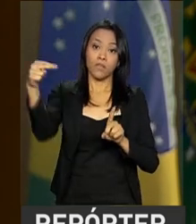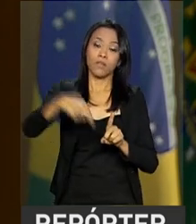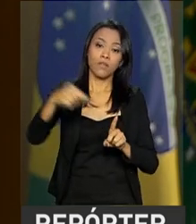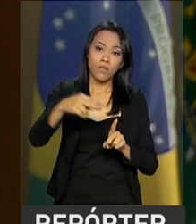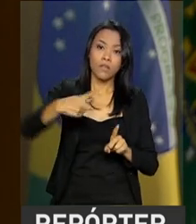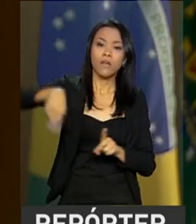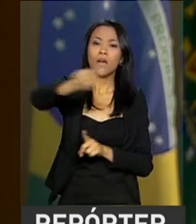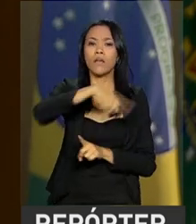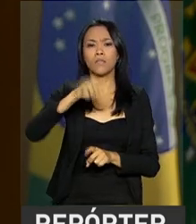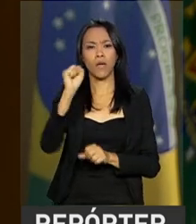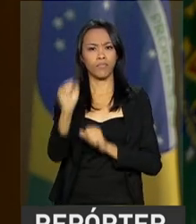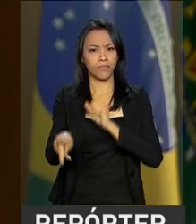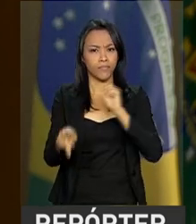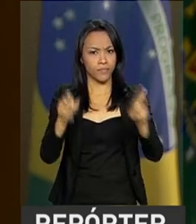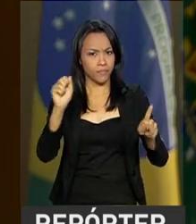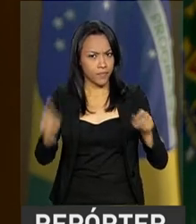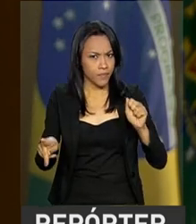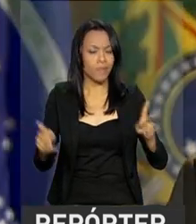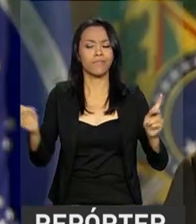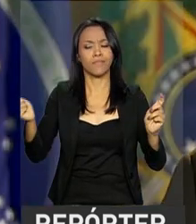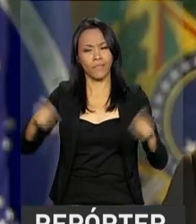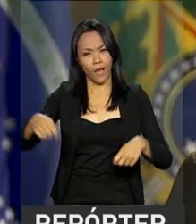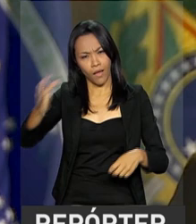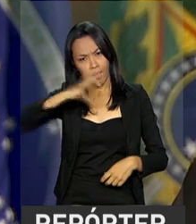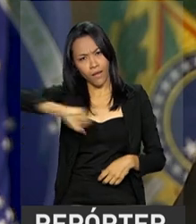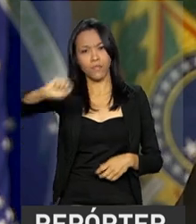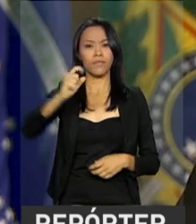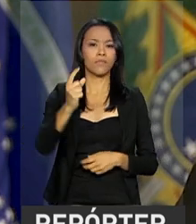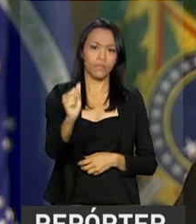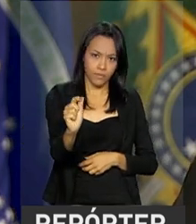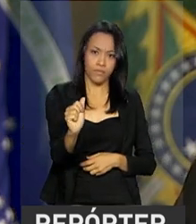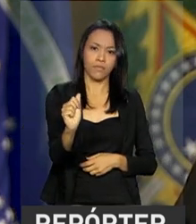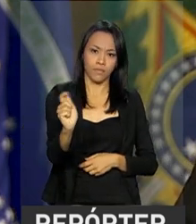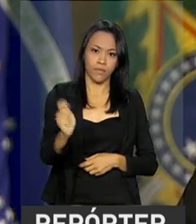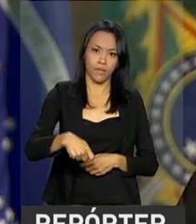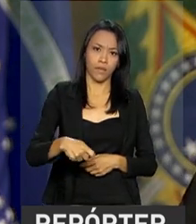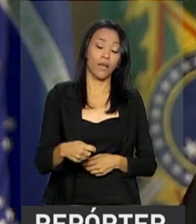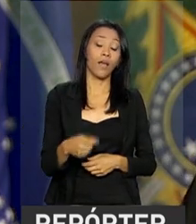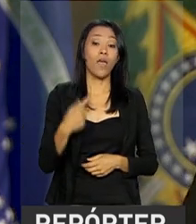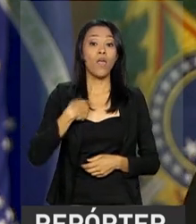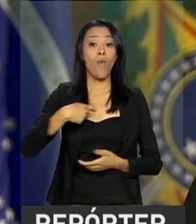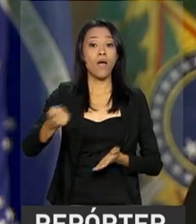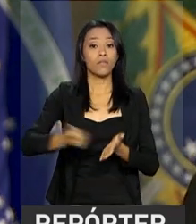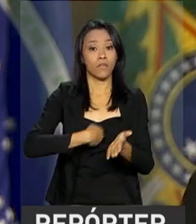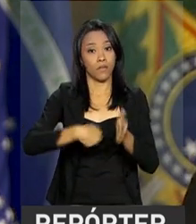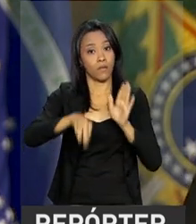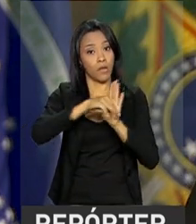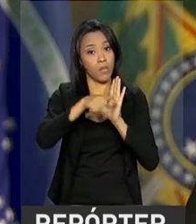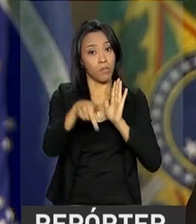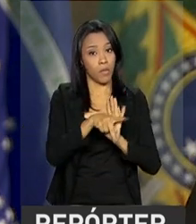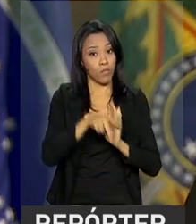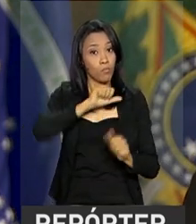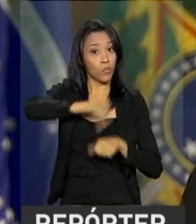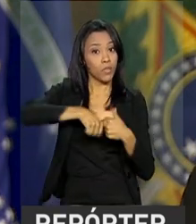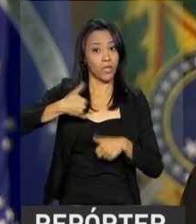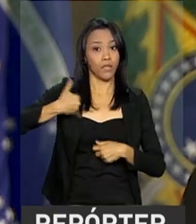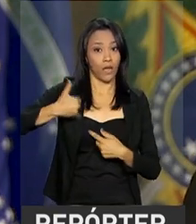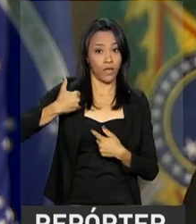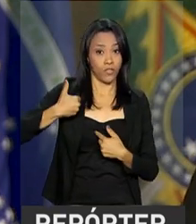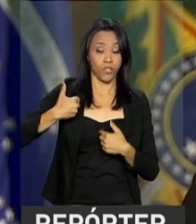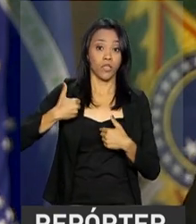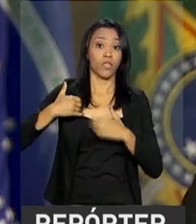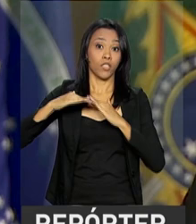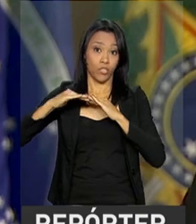já poderão realizar o saque assim dei medida provisória mudando a idade para saque e diminuiu